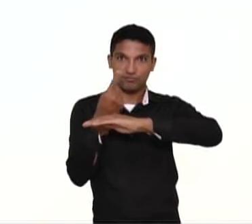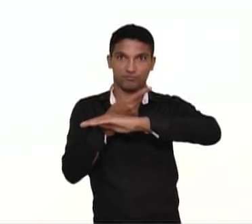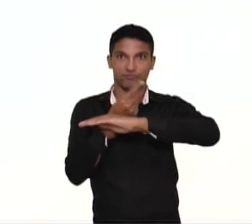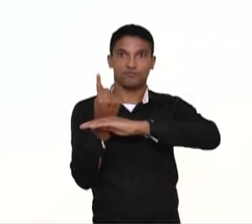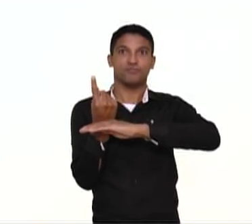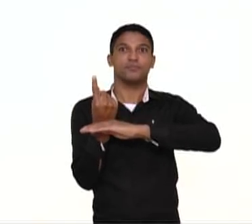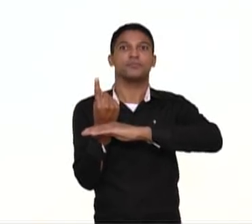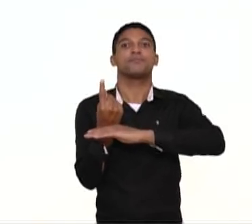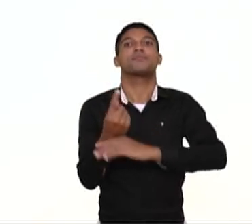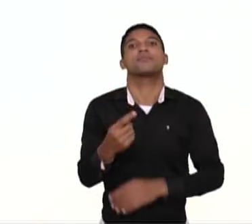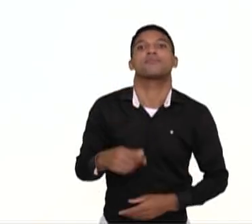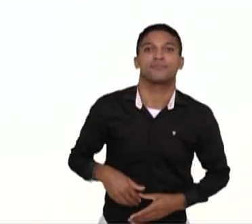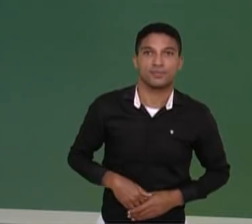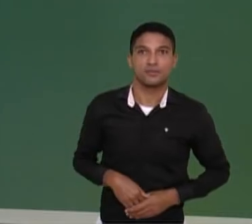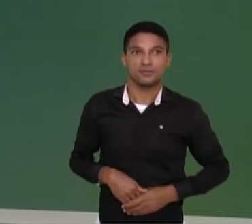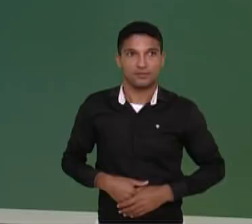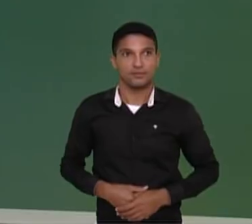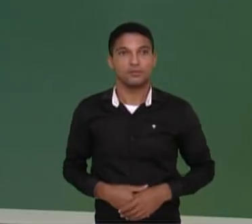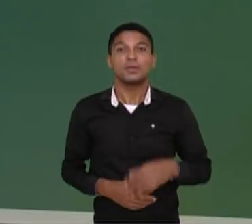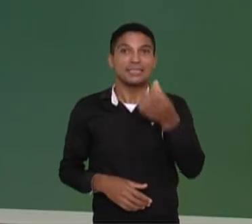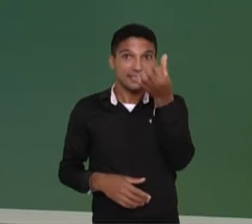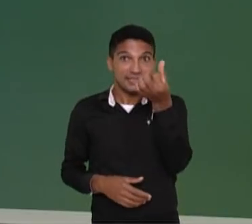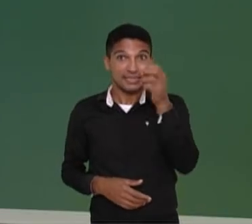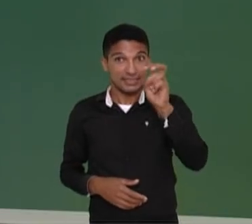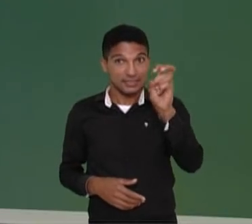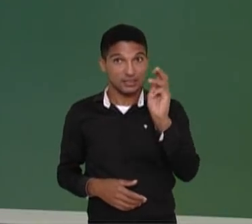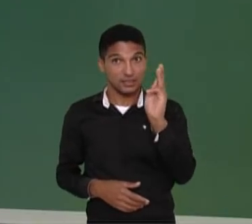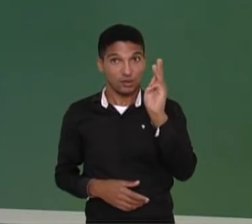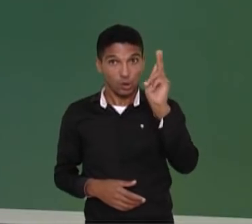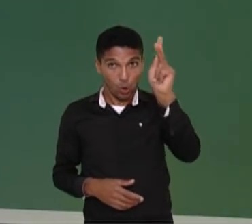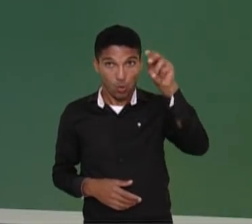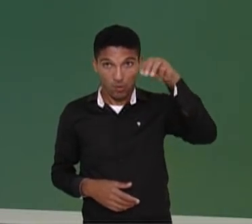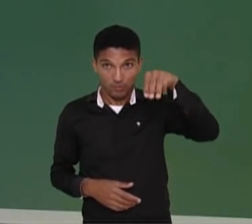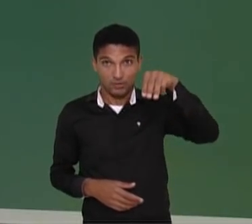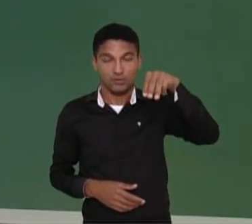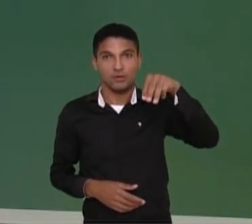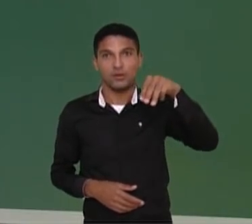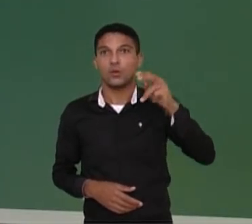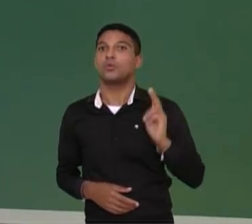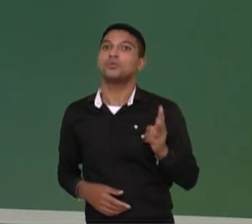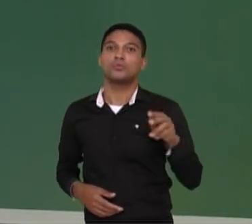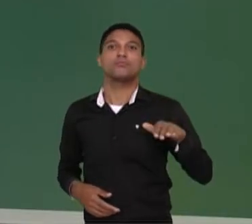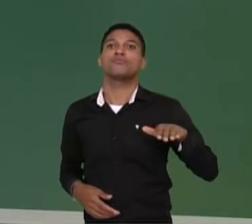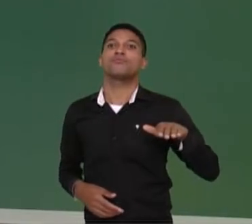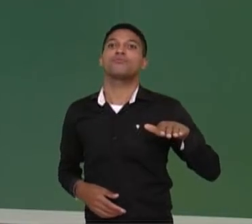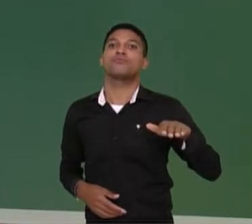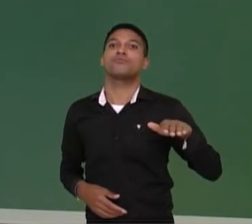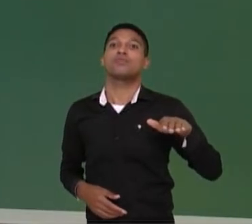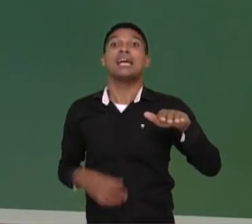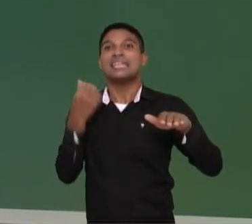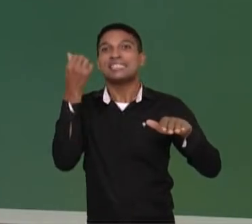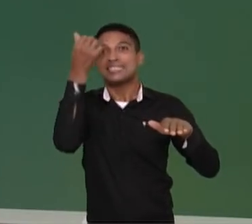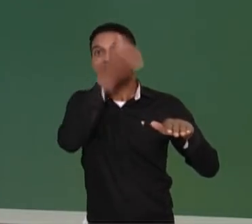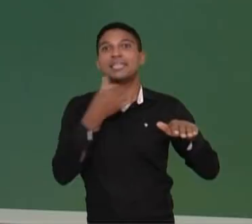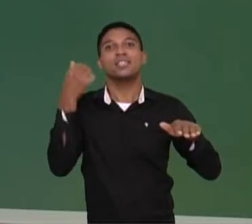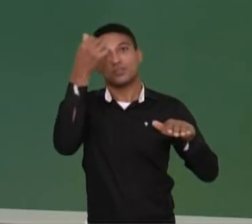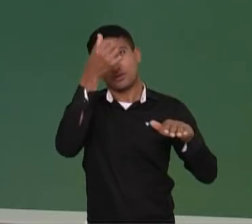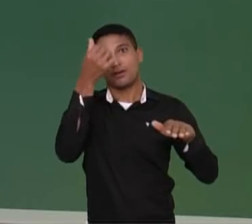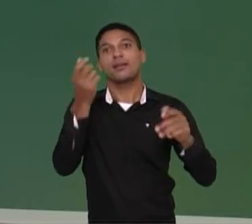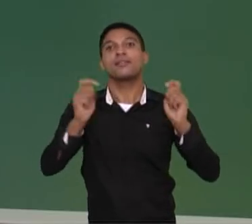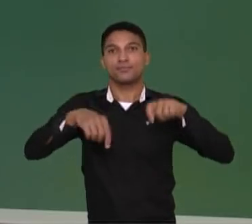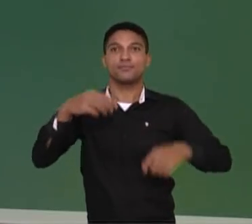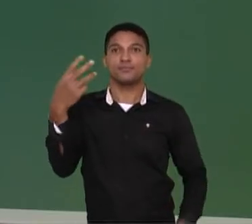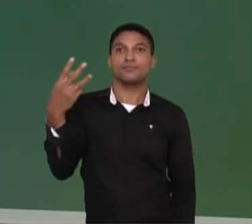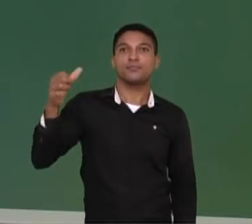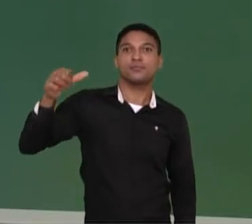390? 6 horas, né? 390 quilômetros em 6 horas. Bem, razão e proporção. Mantendo